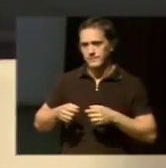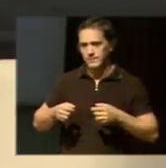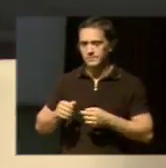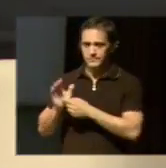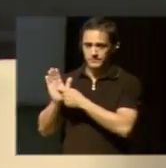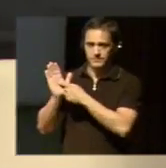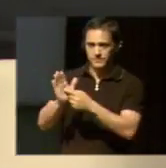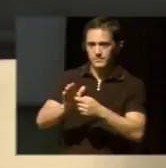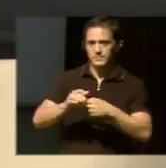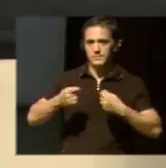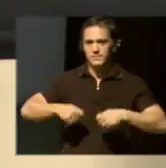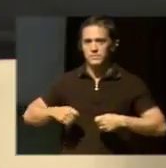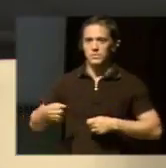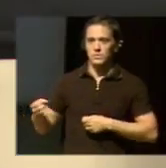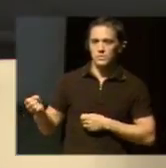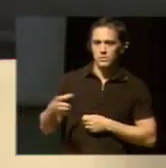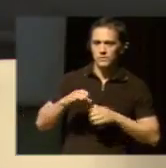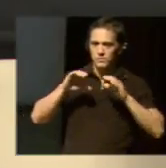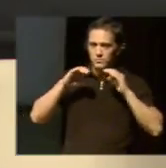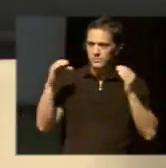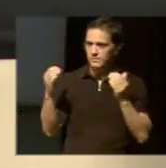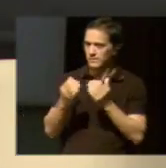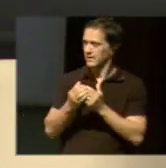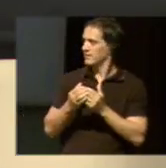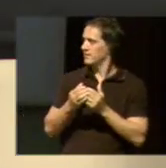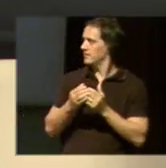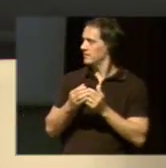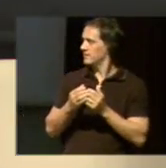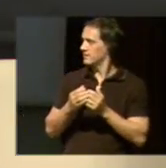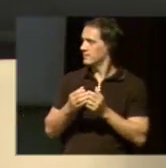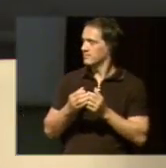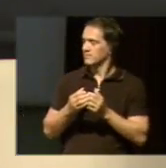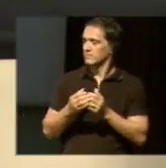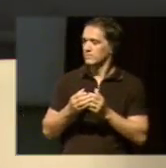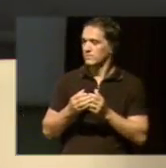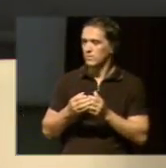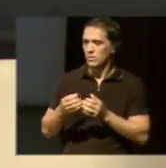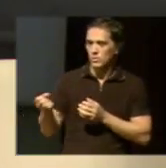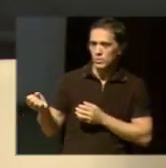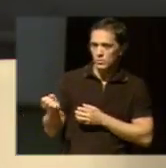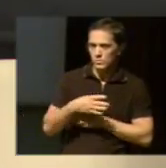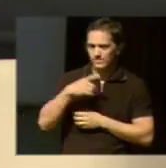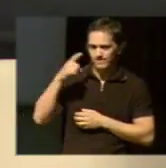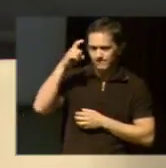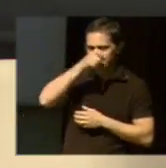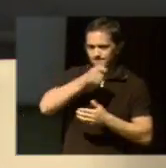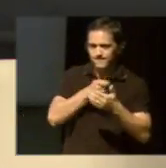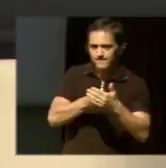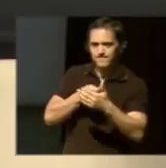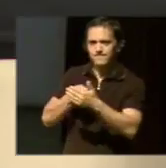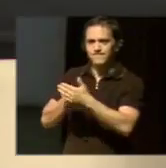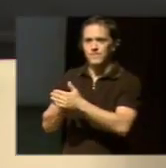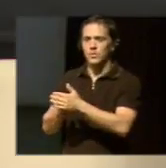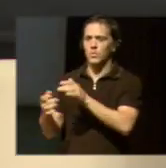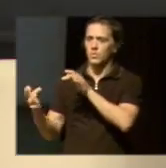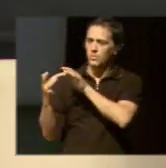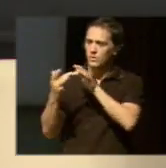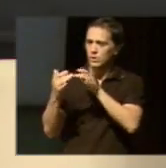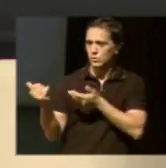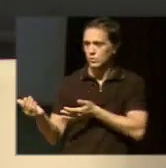novas comunidades solidárias onde idosos recebem um novo desafio de entrar em contato com